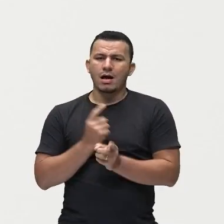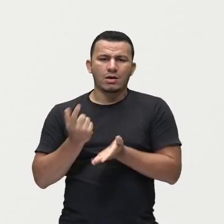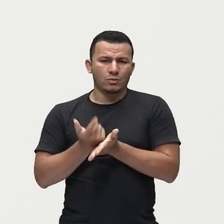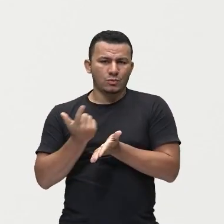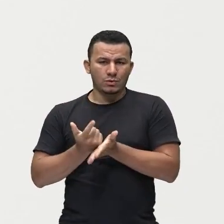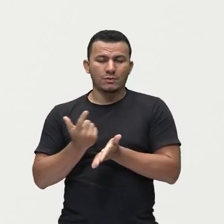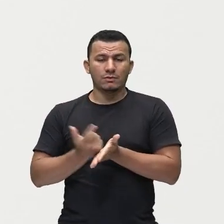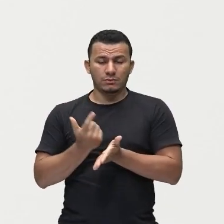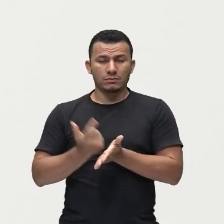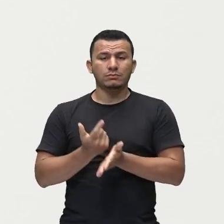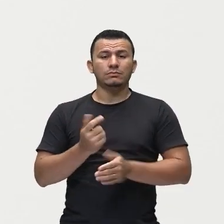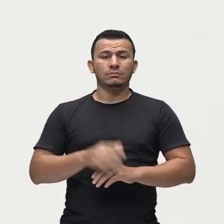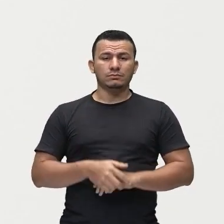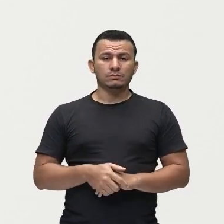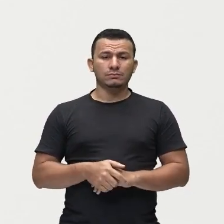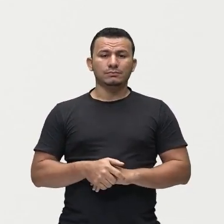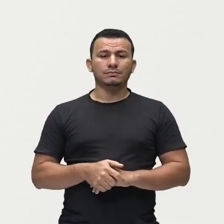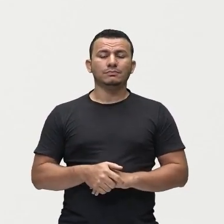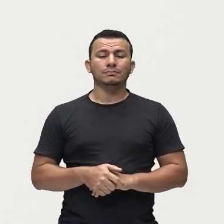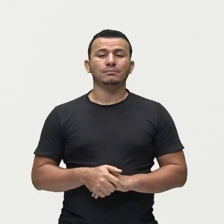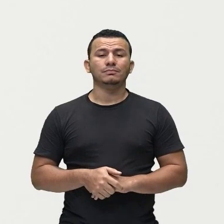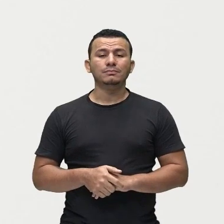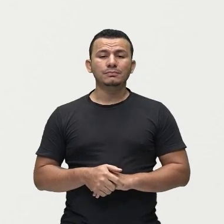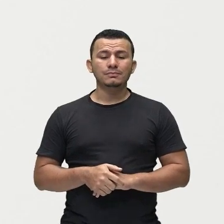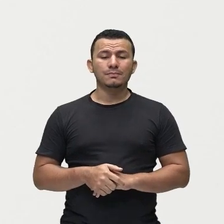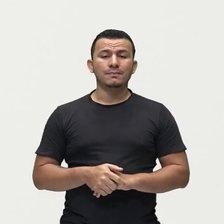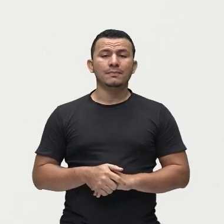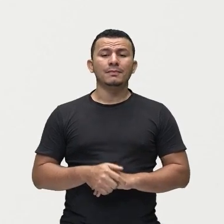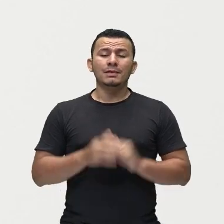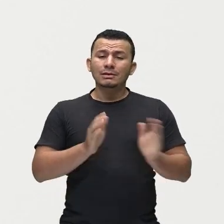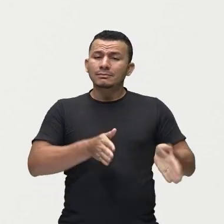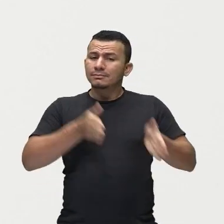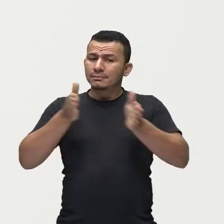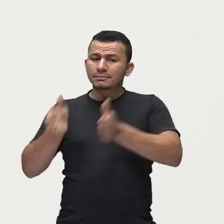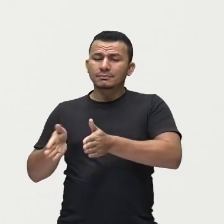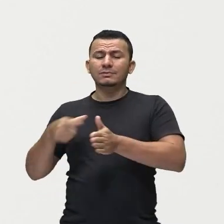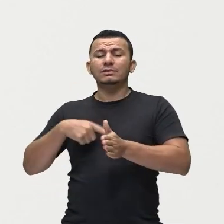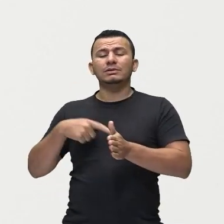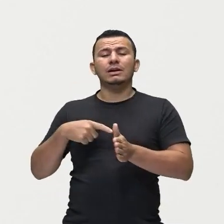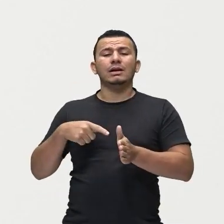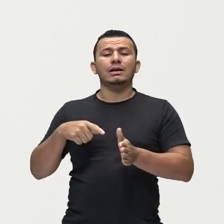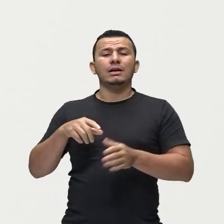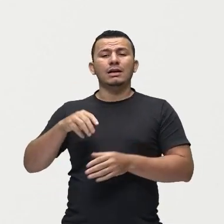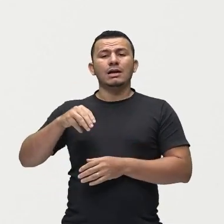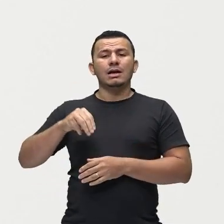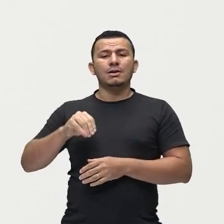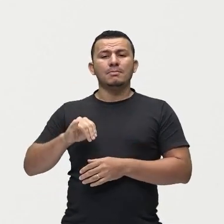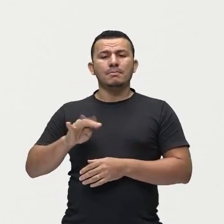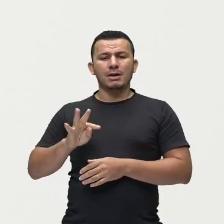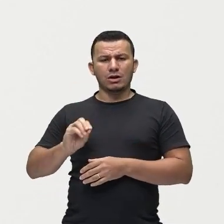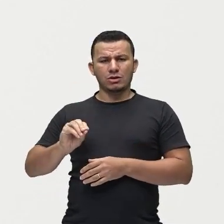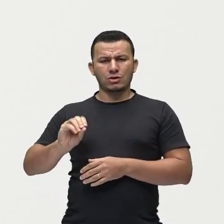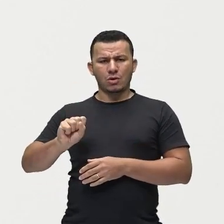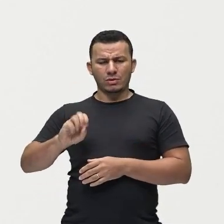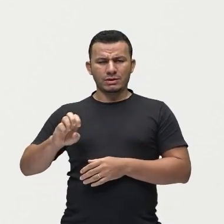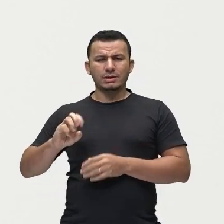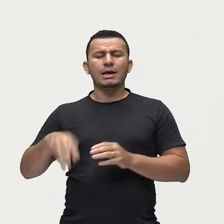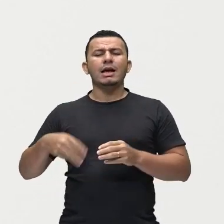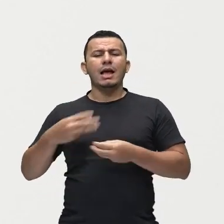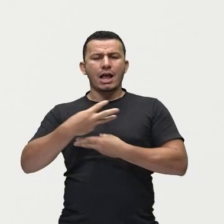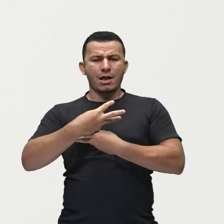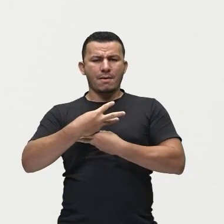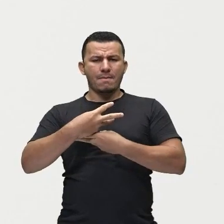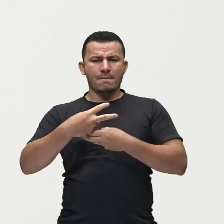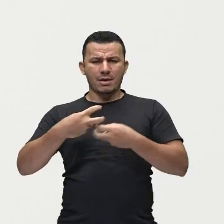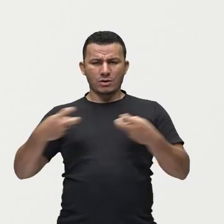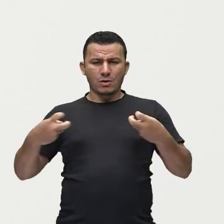na literatura. E aí acontece o processo de mitose, divisão e